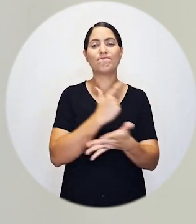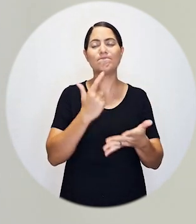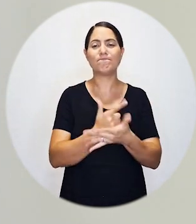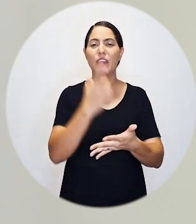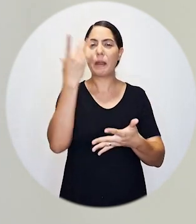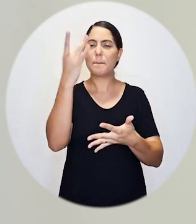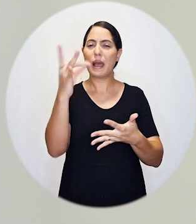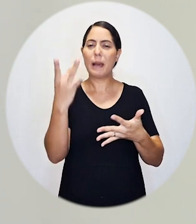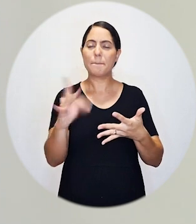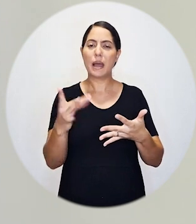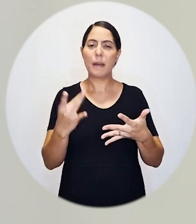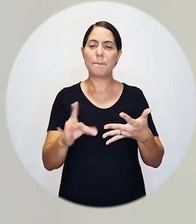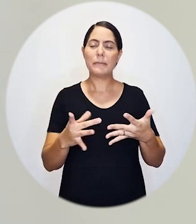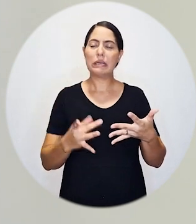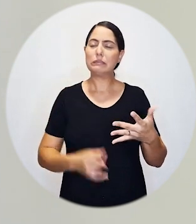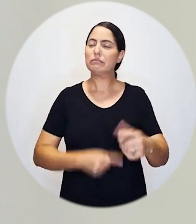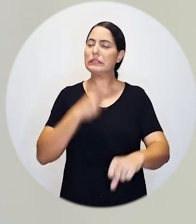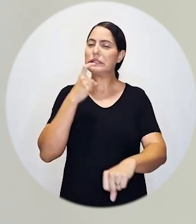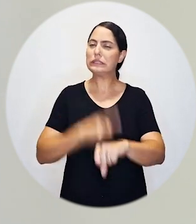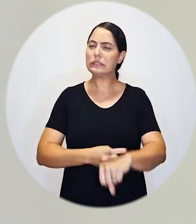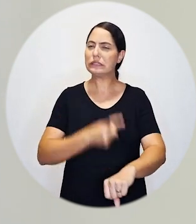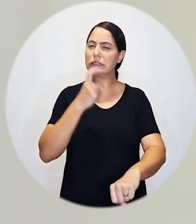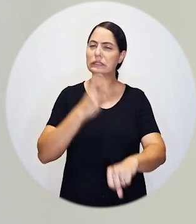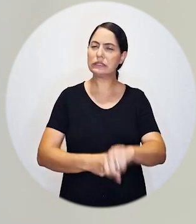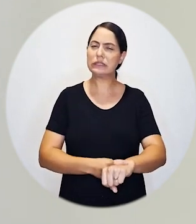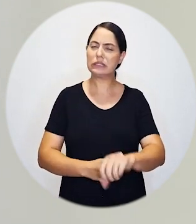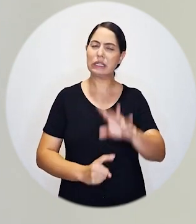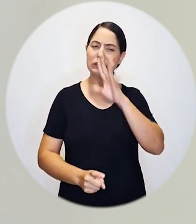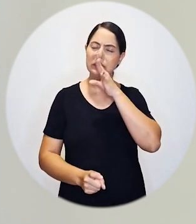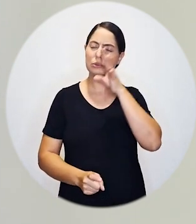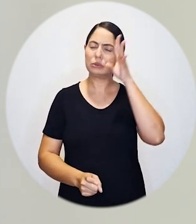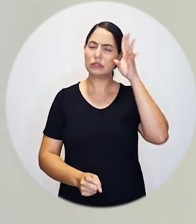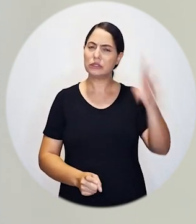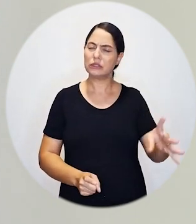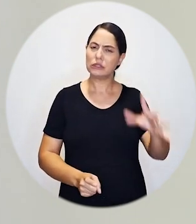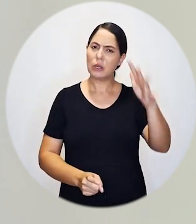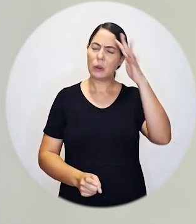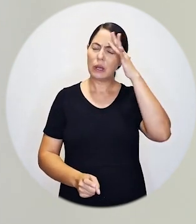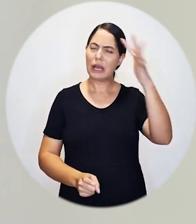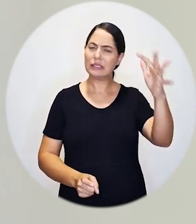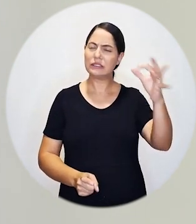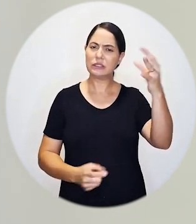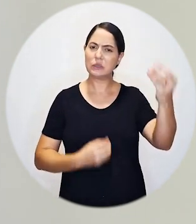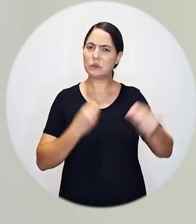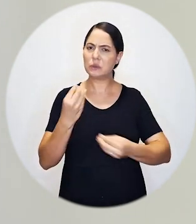é exatamente a dureza que é dar razão à acusação